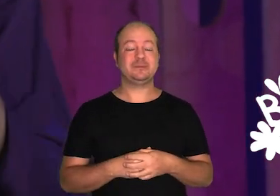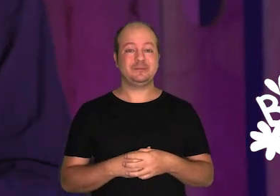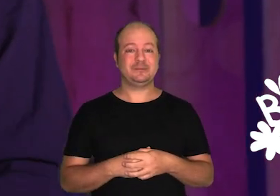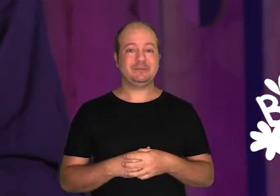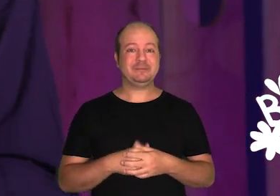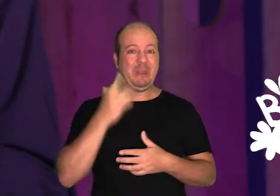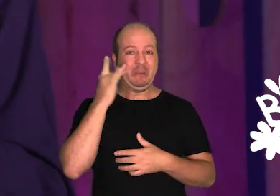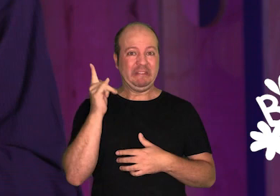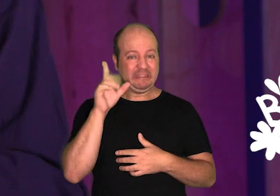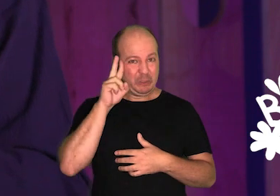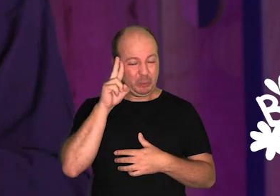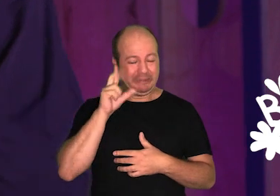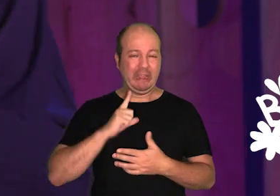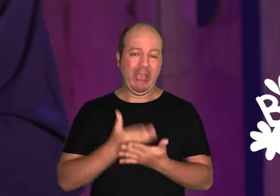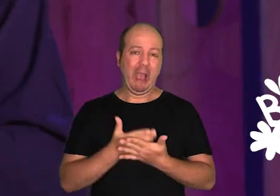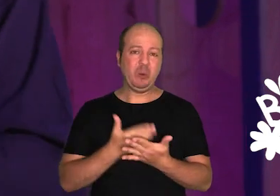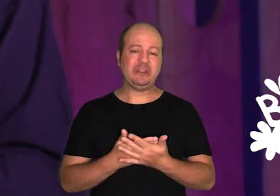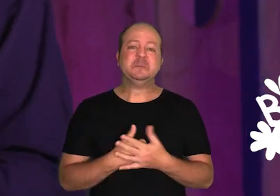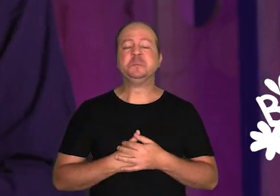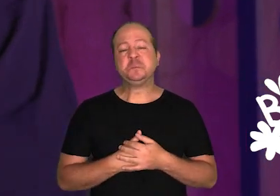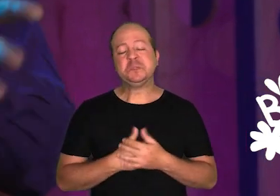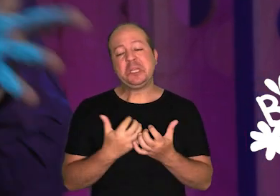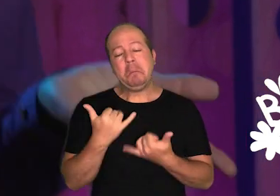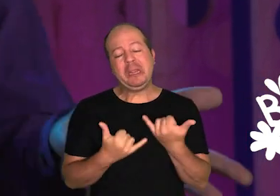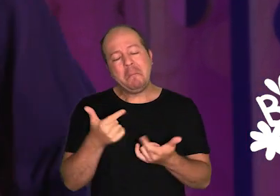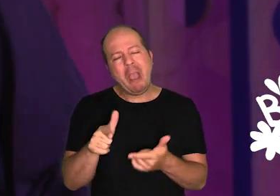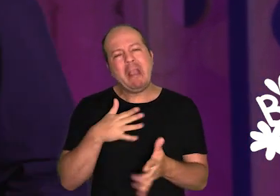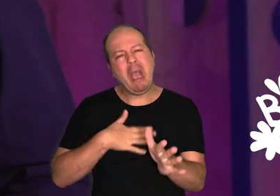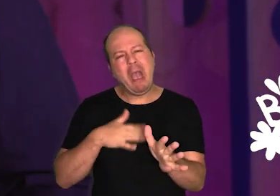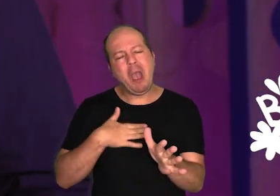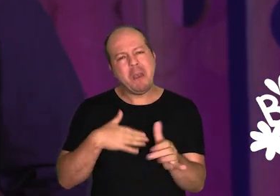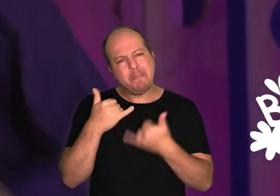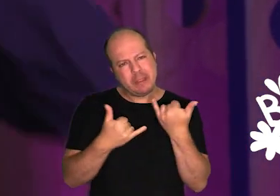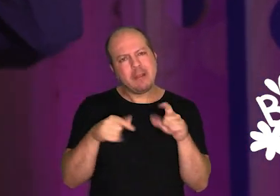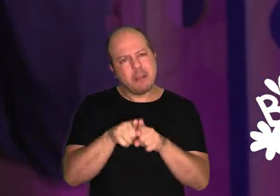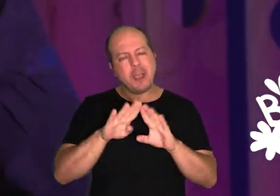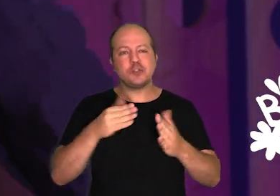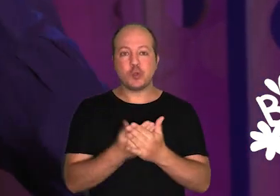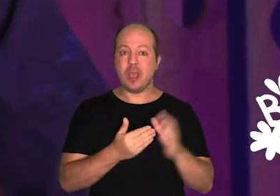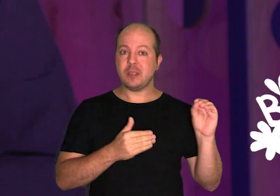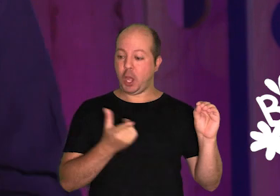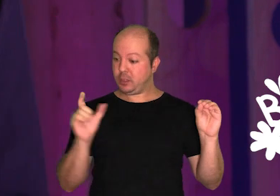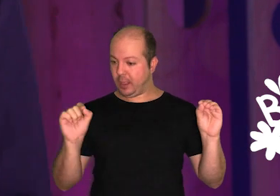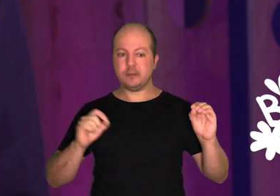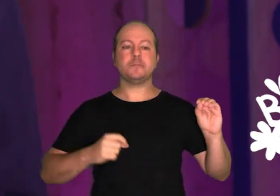Que tem aula na segunda-feira. E eu queria brincar mais. Calma, brinca lá também. 0 a 10,